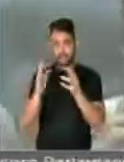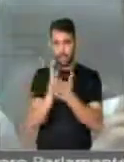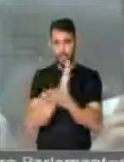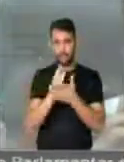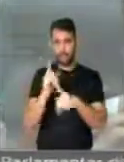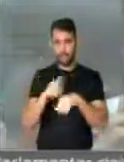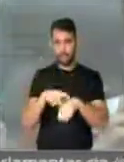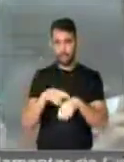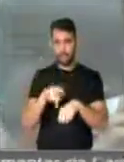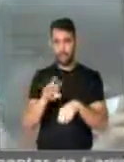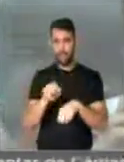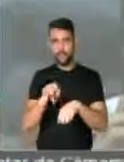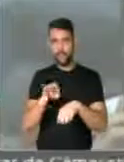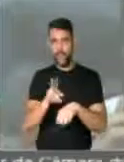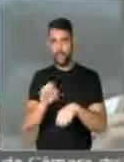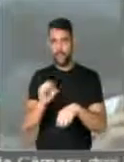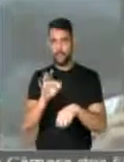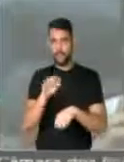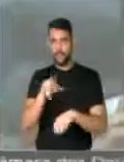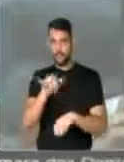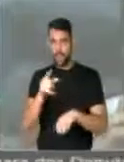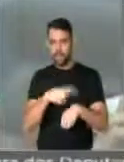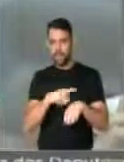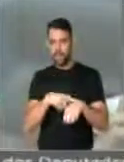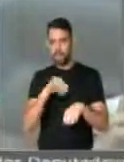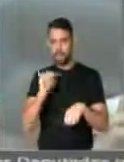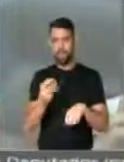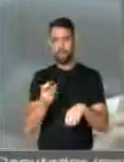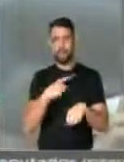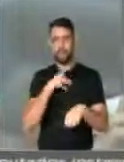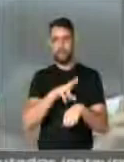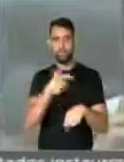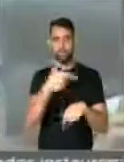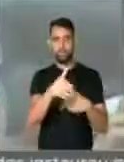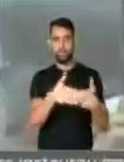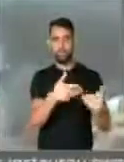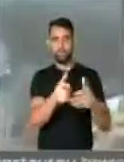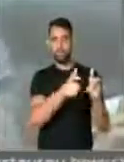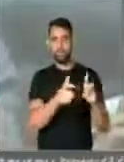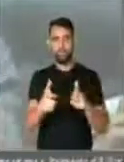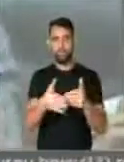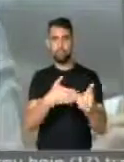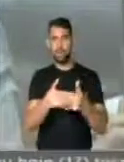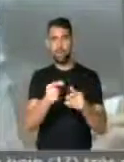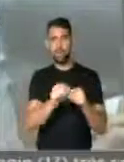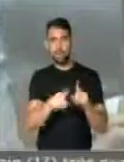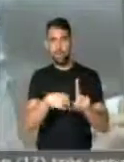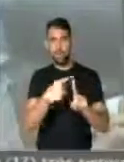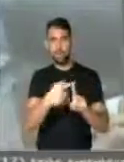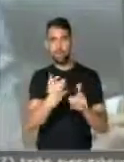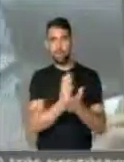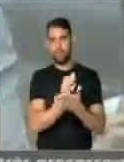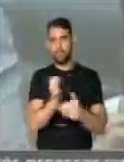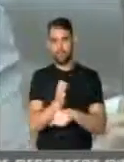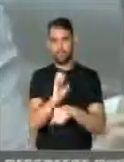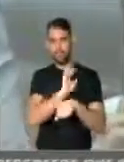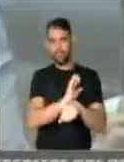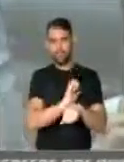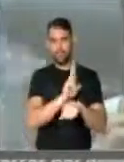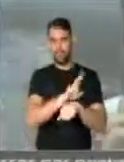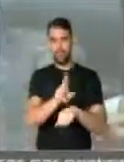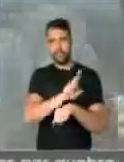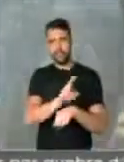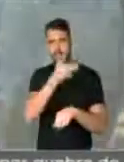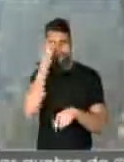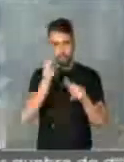Se cumprir o tempo com as Forças Armadas, as Forças Armadas então que aproveite-os. Mas estender para os estados